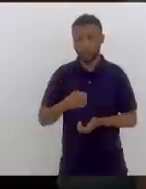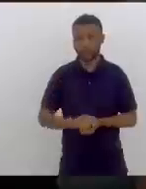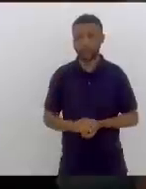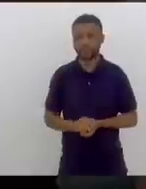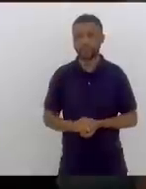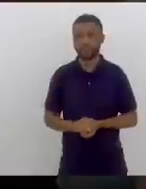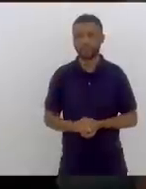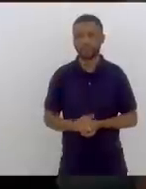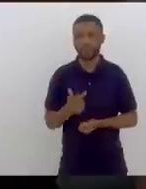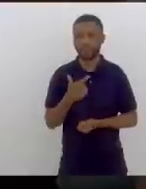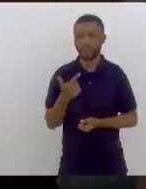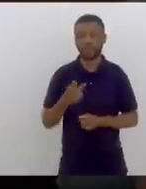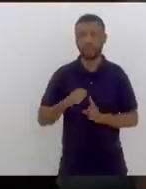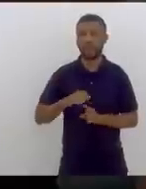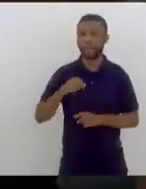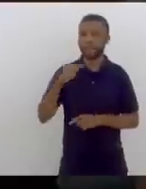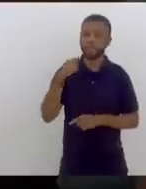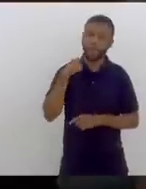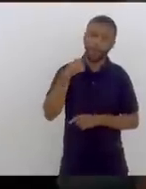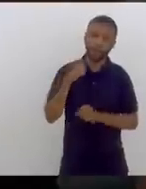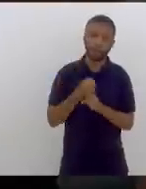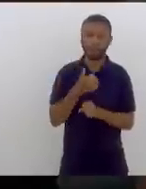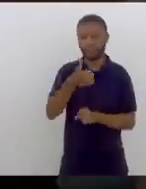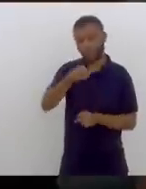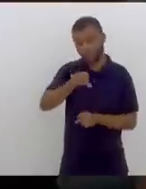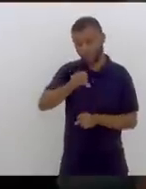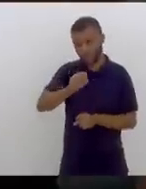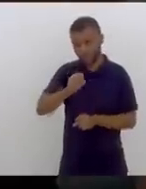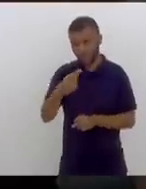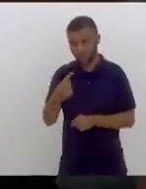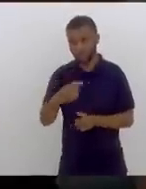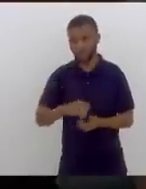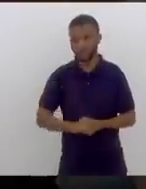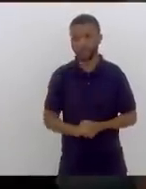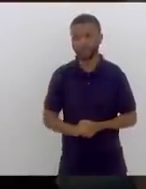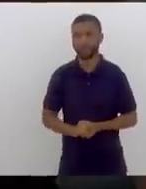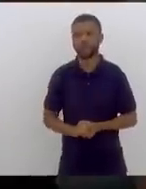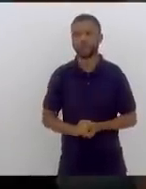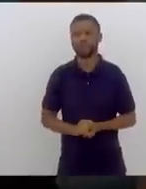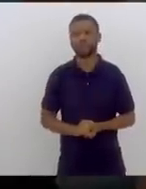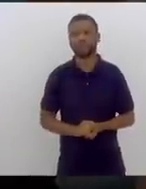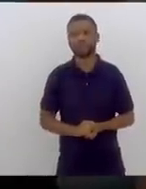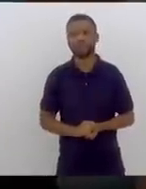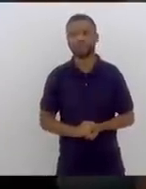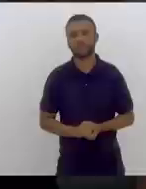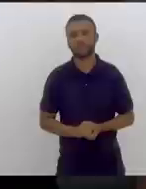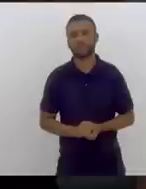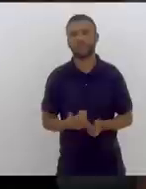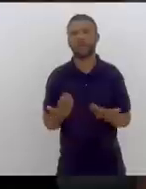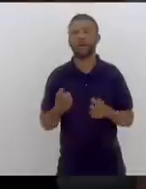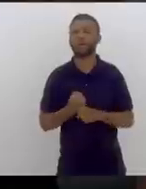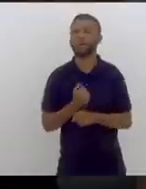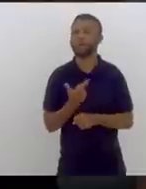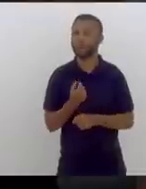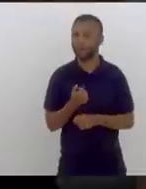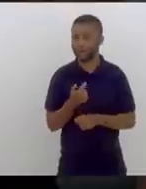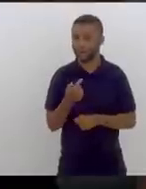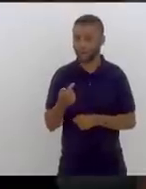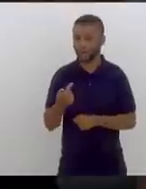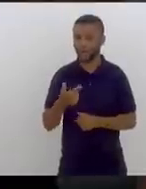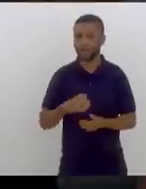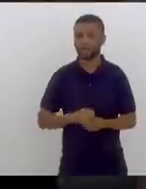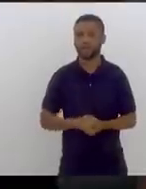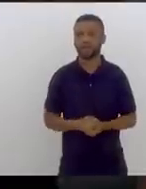22 de Maio de 1981 foi e agora em 2017